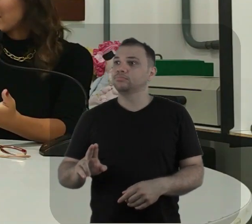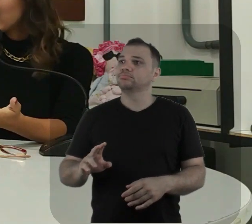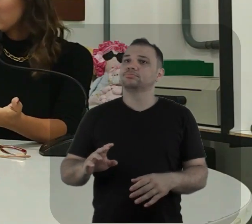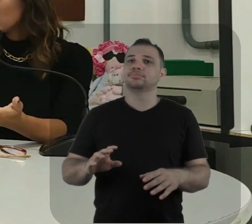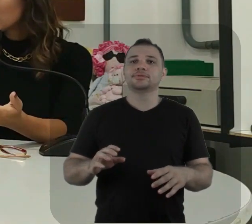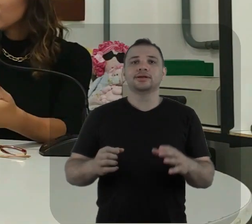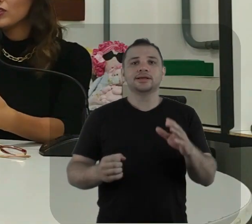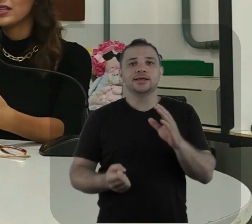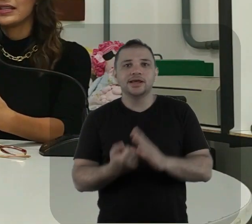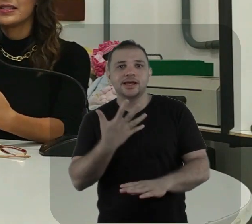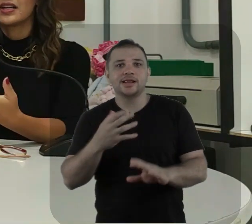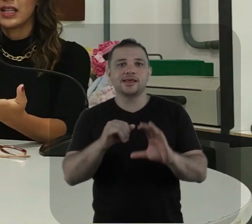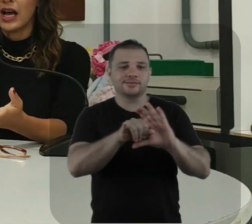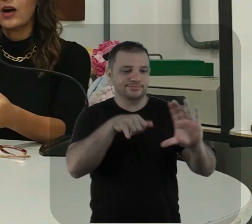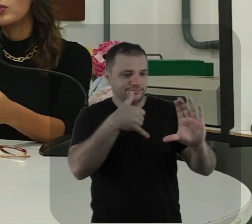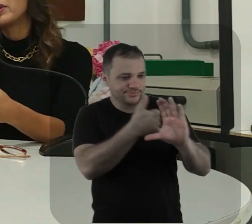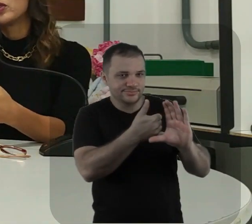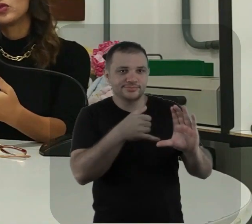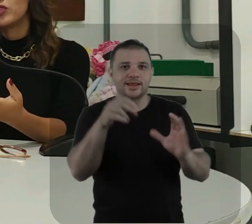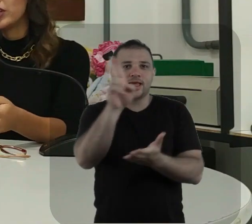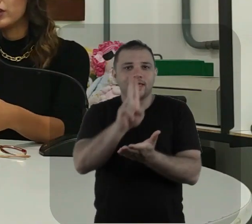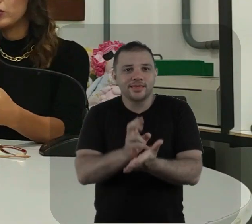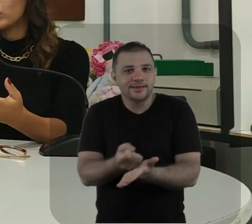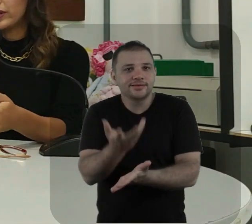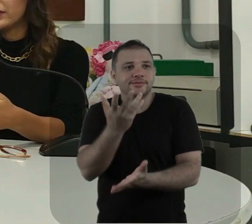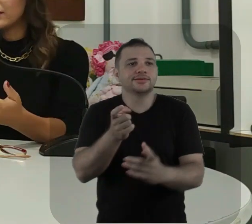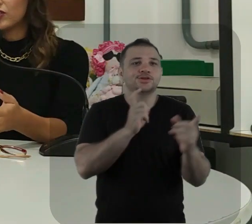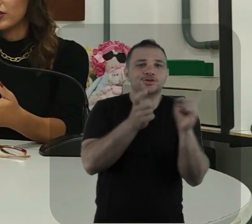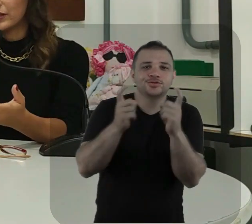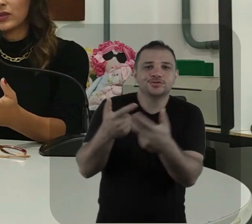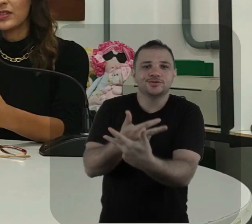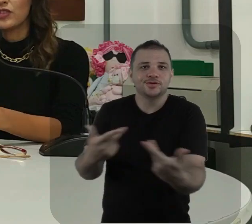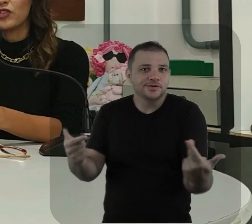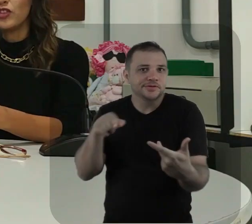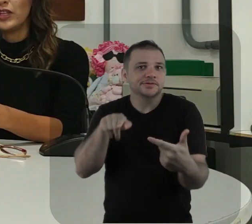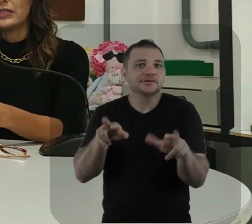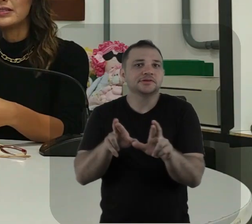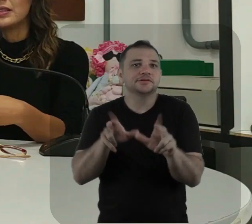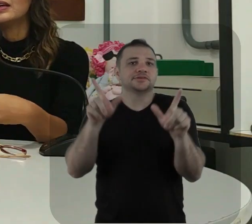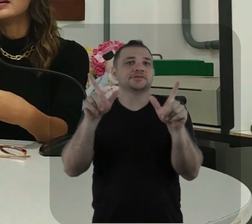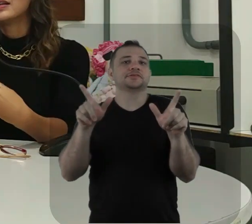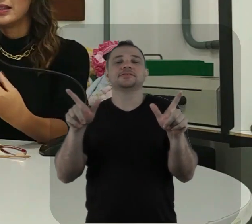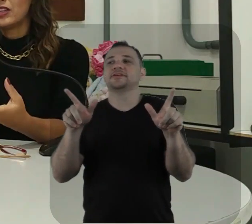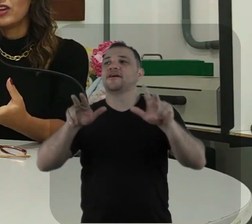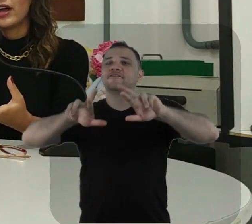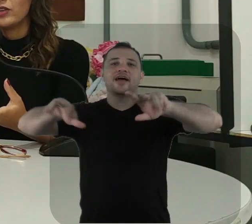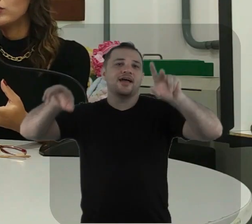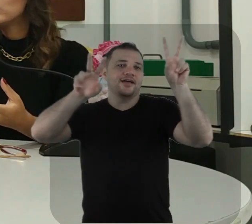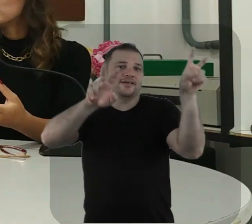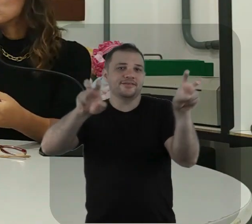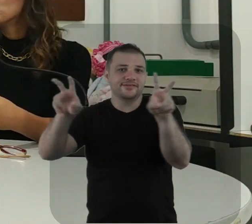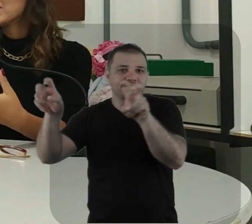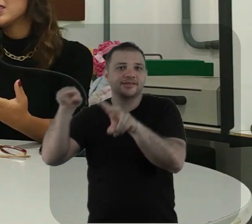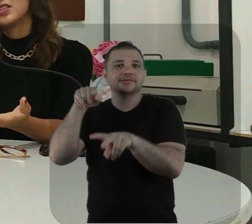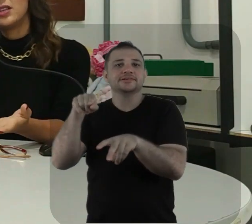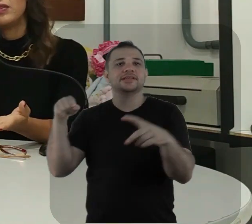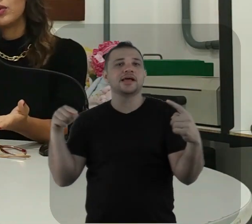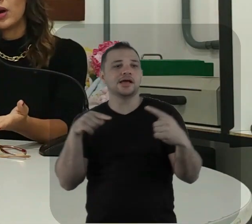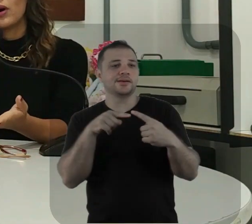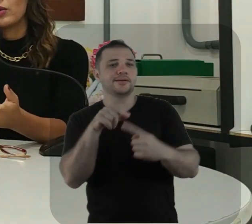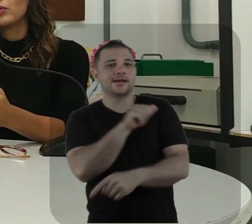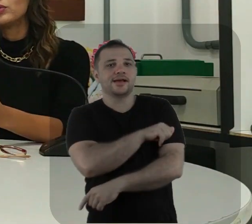do NAU maravilhosa de ter esse canal para discutir questões de naturezas distintas e deixar isso